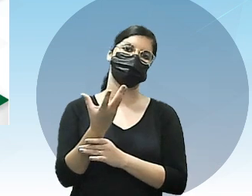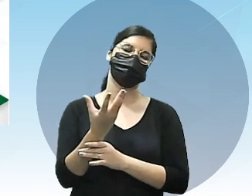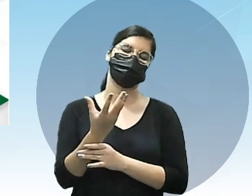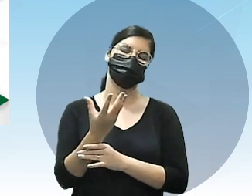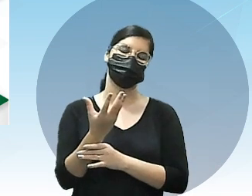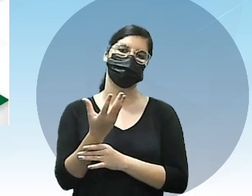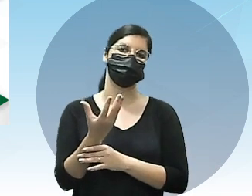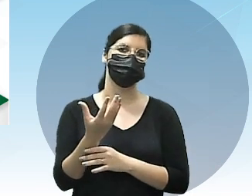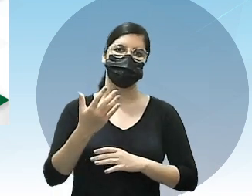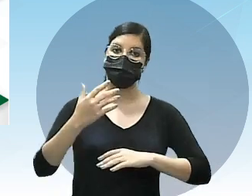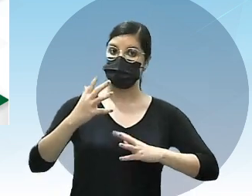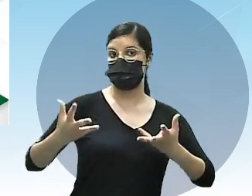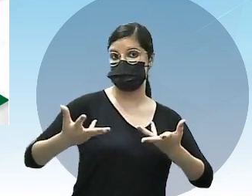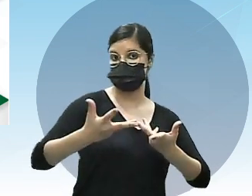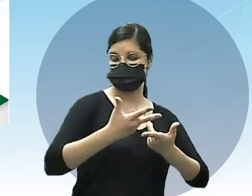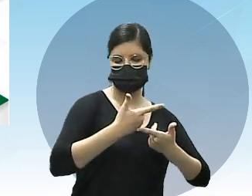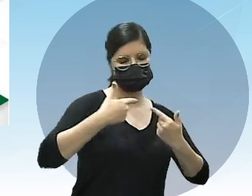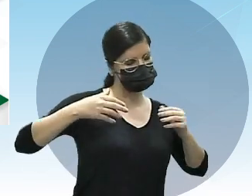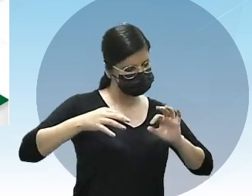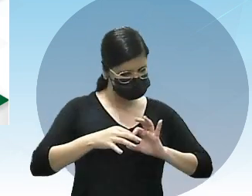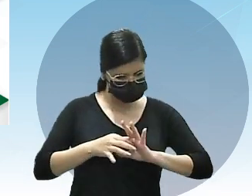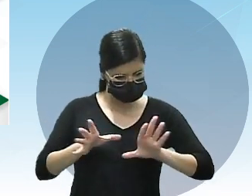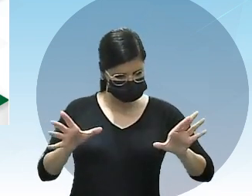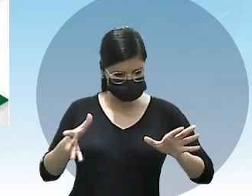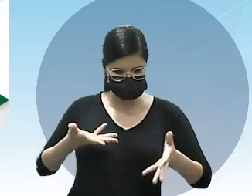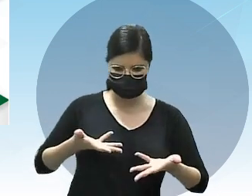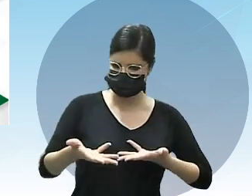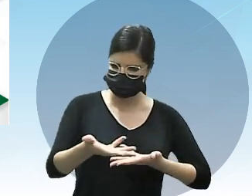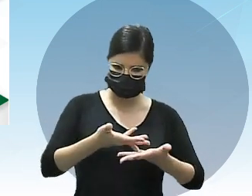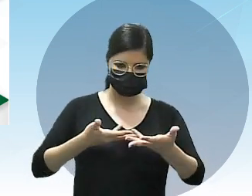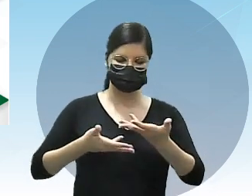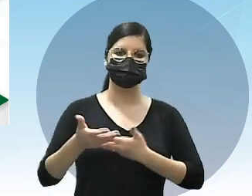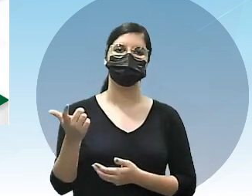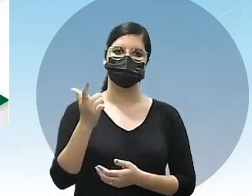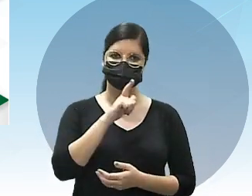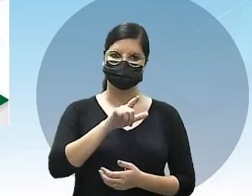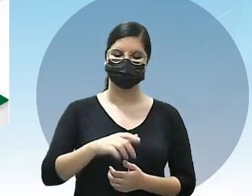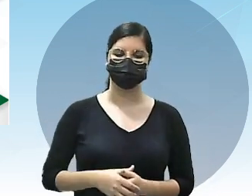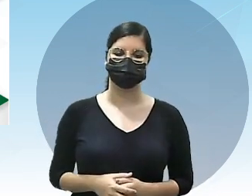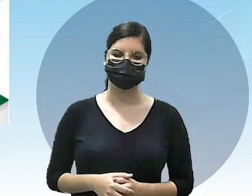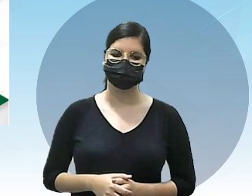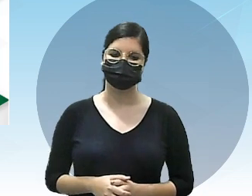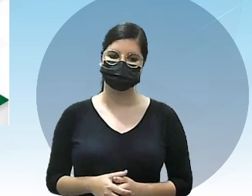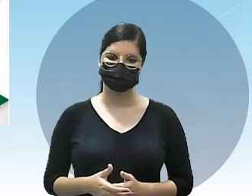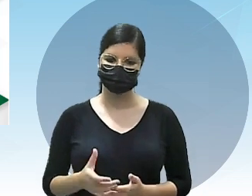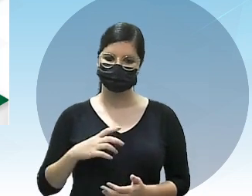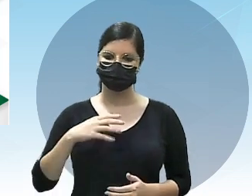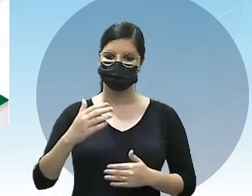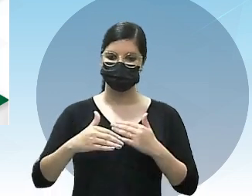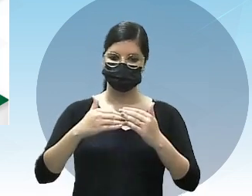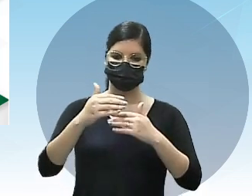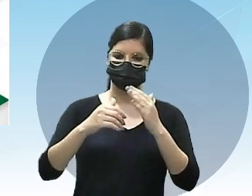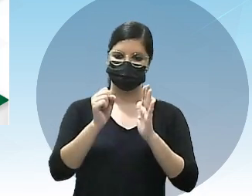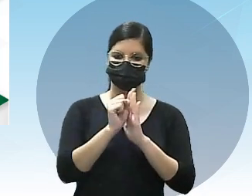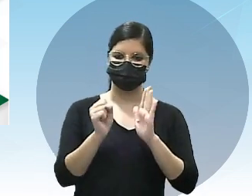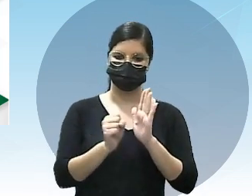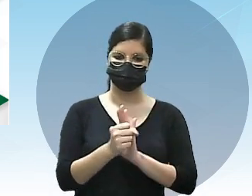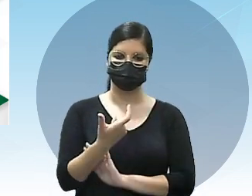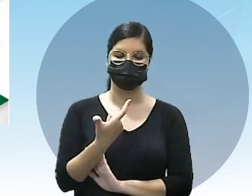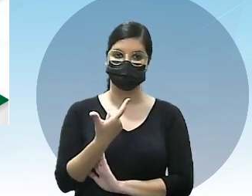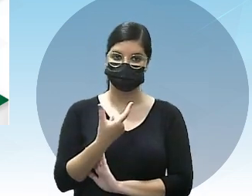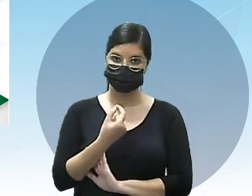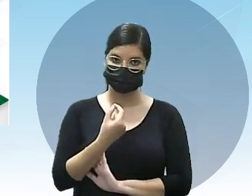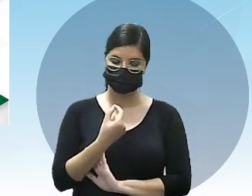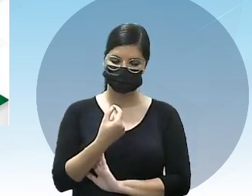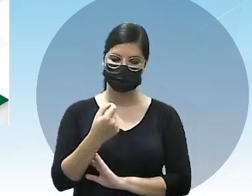e botar o potencial deles ali a prova durante uma apresentação para nós vamos decorar Nossa envolver meados ali no século 20 como